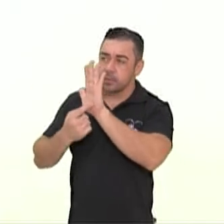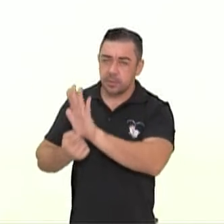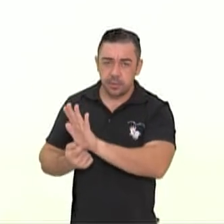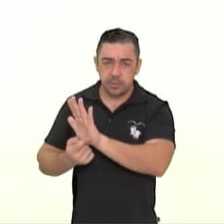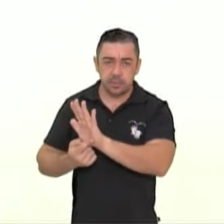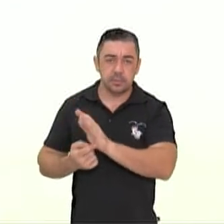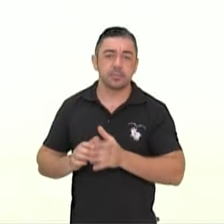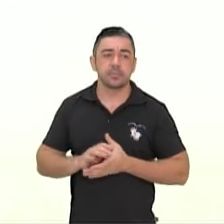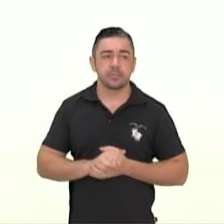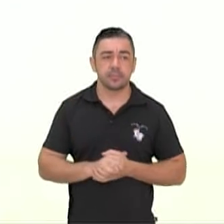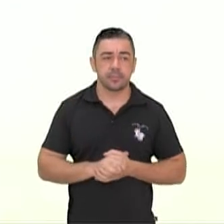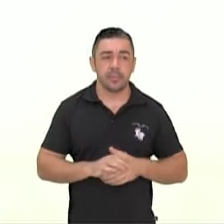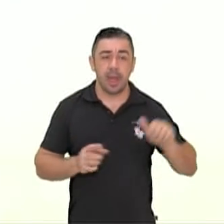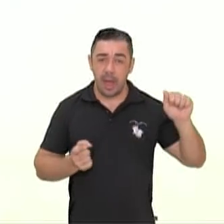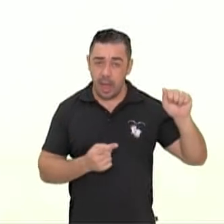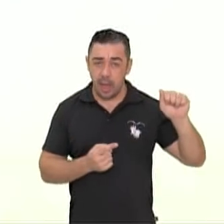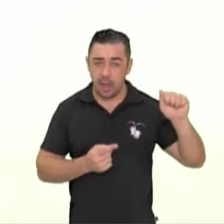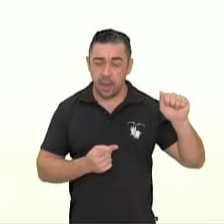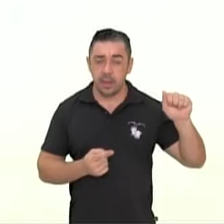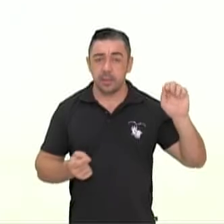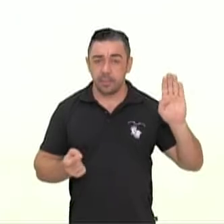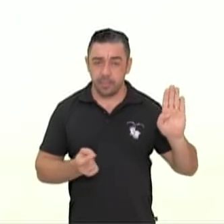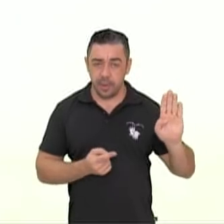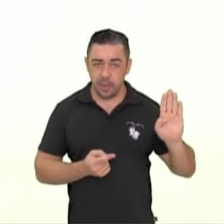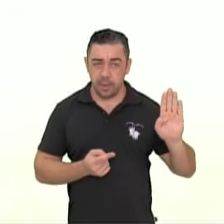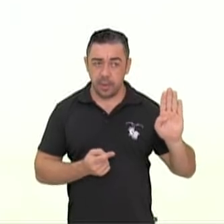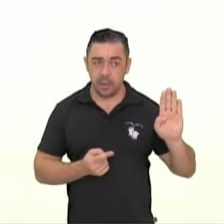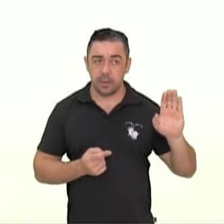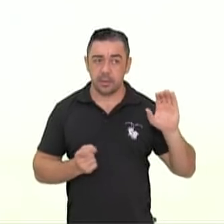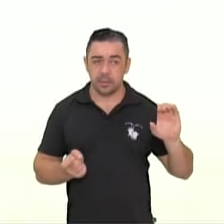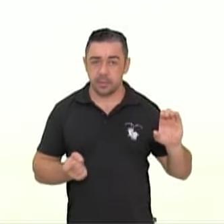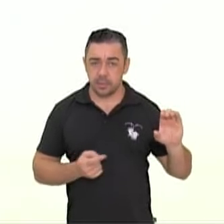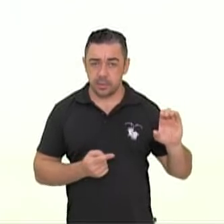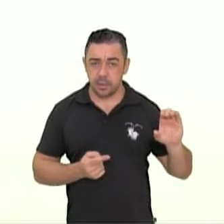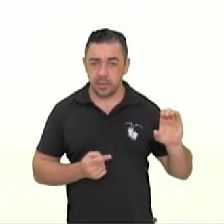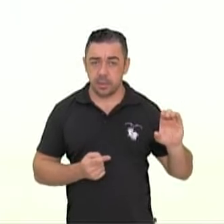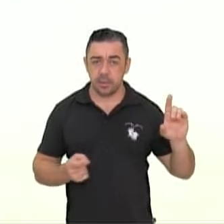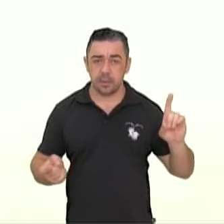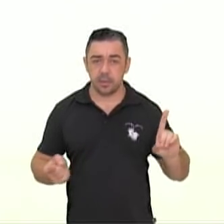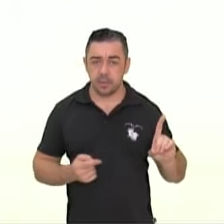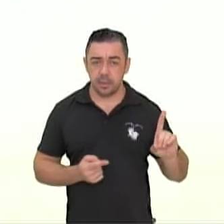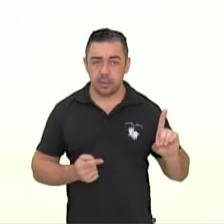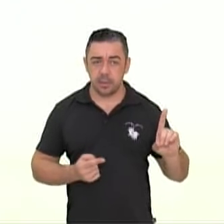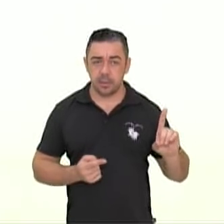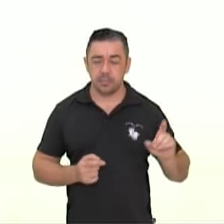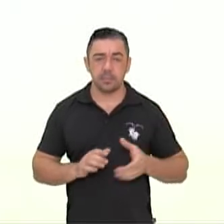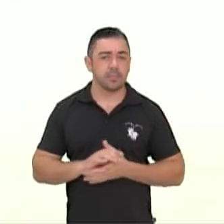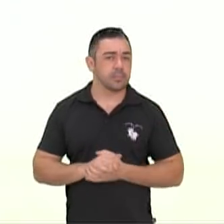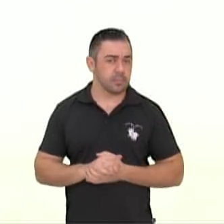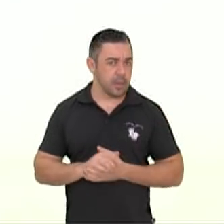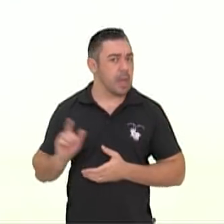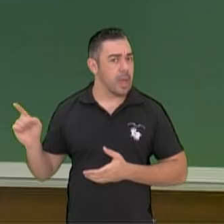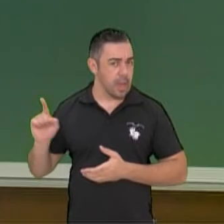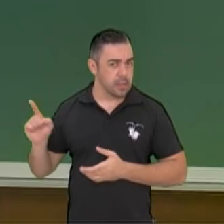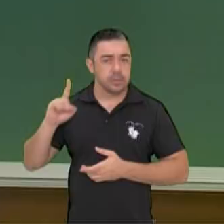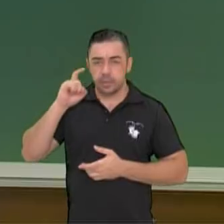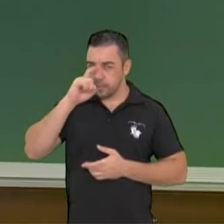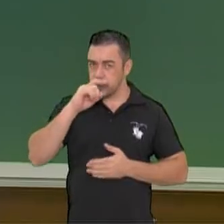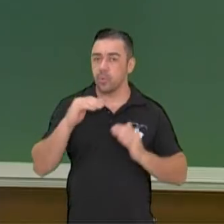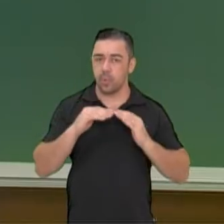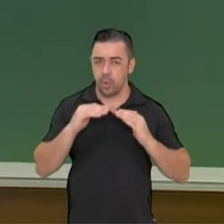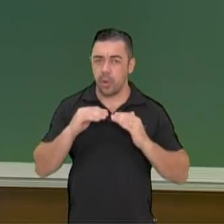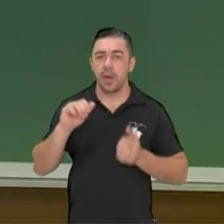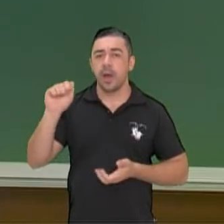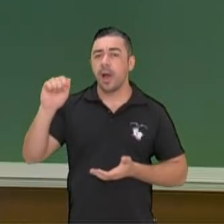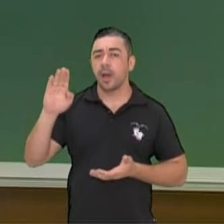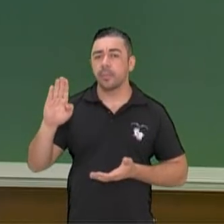juramento de fidelidade ao suzerano? A. Feudalismo. B. Homenagem. C. Colonato. D. Senhorio. Essa está difícil, essa eu concordo.